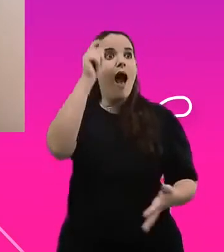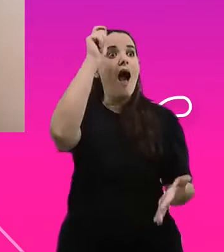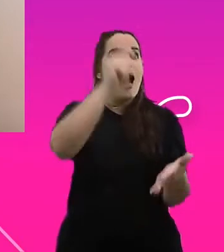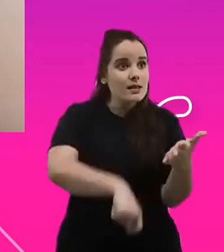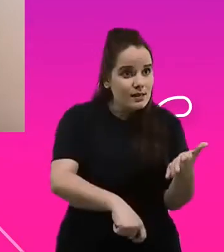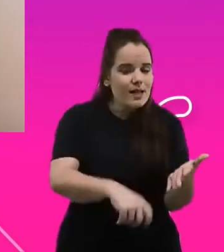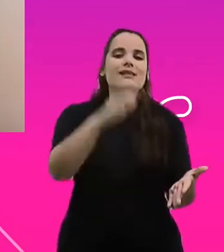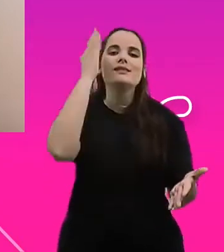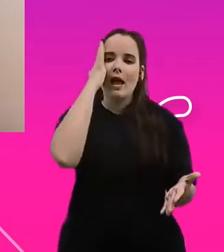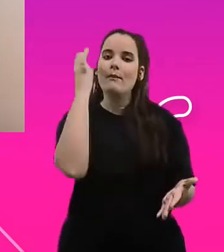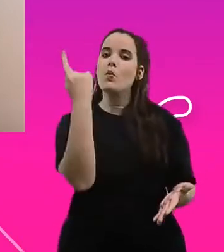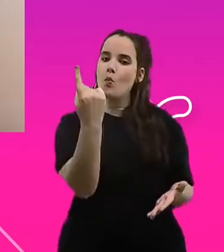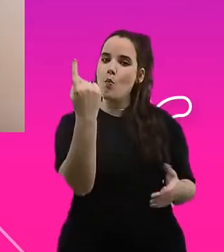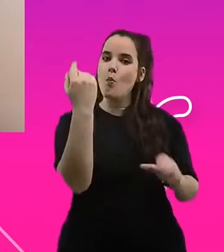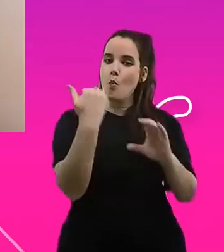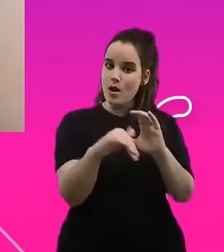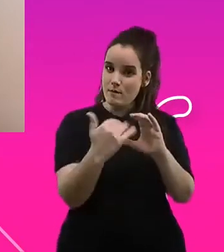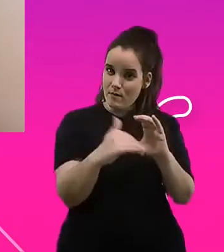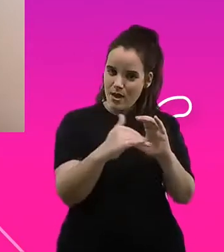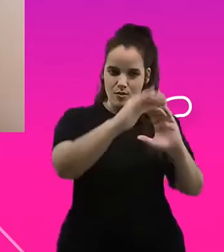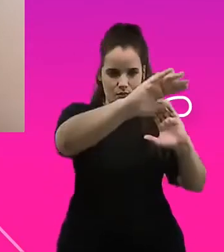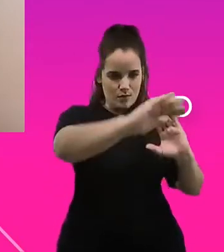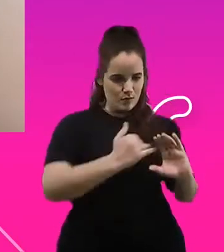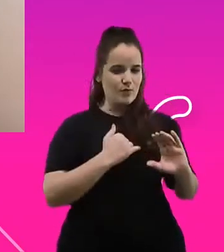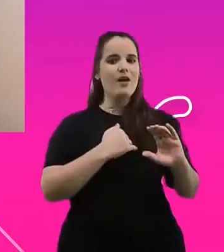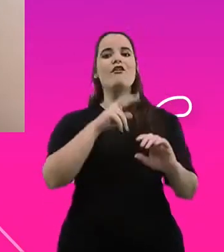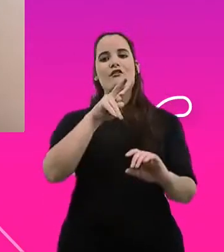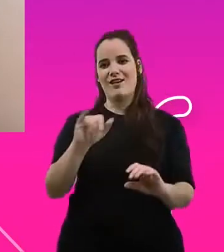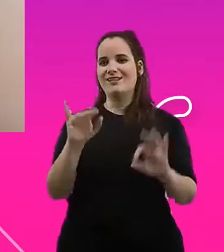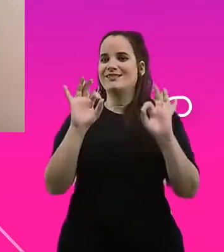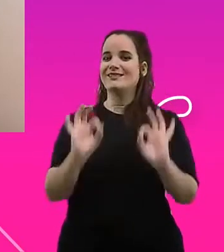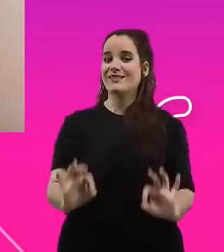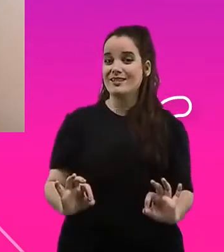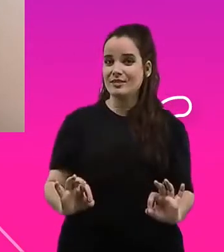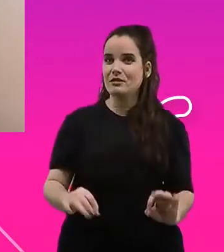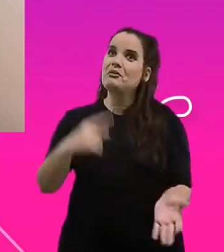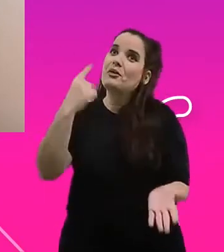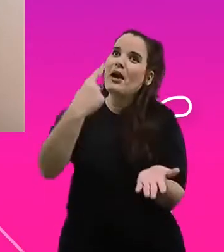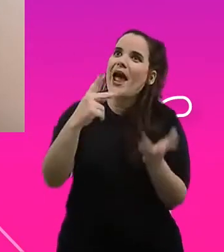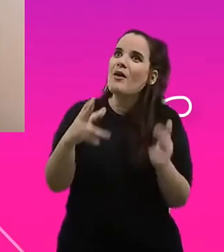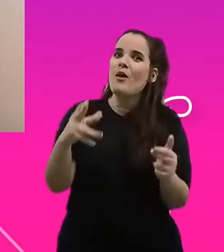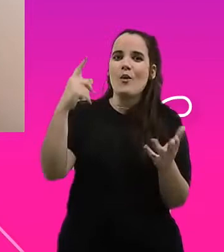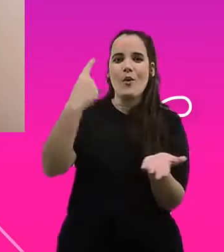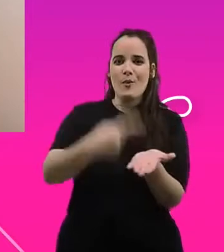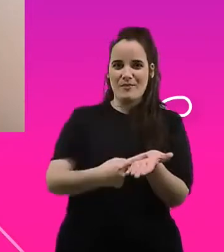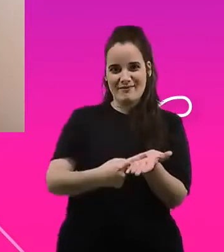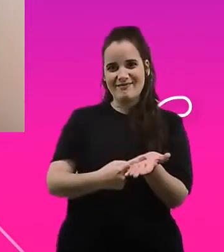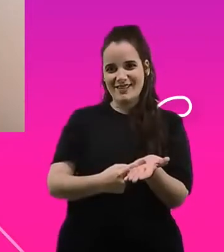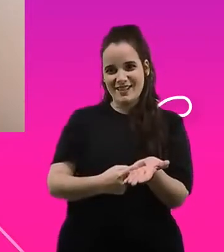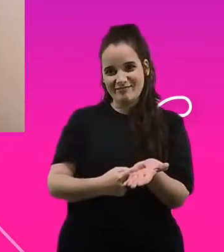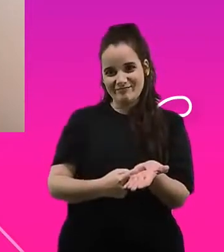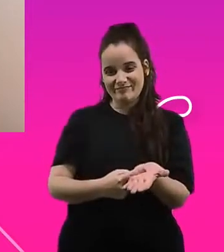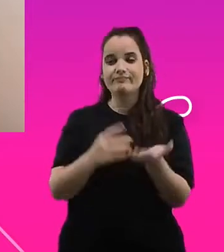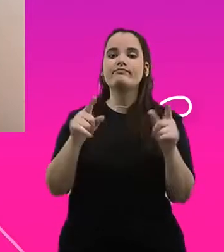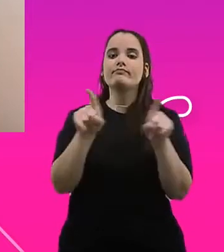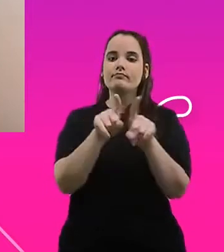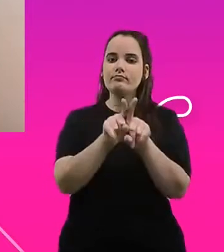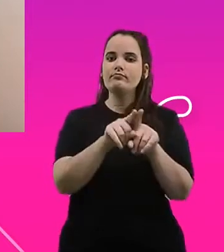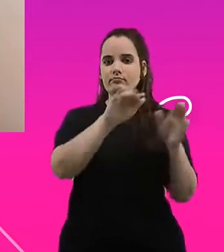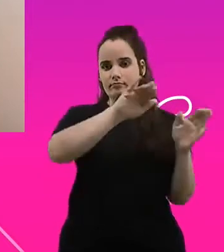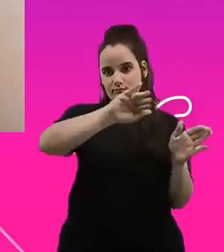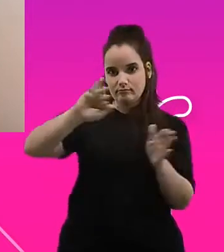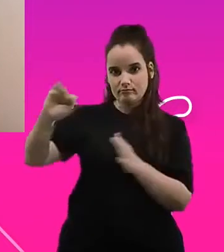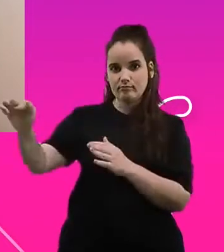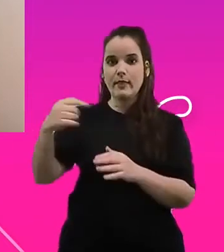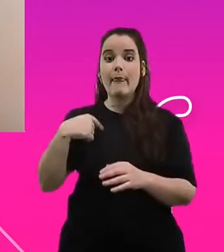semana. E nesse combinado, a gente vai se entendendo. Eu queria entrar num outro ponto, até puxar para a Su, porque eu li também num